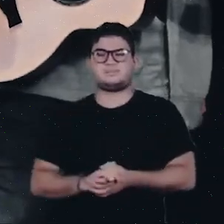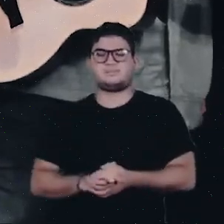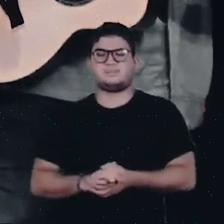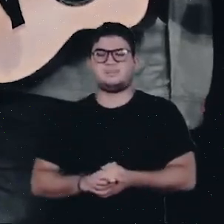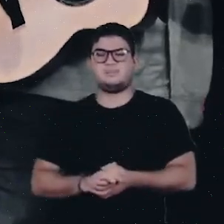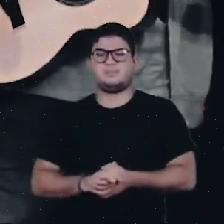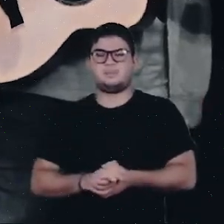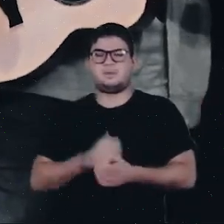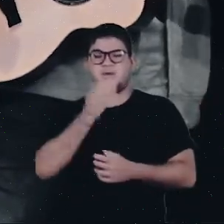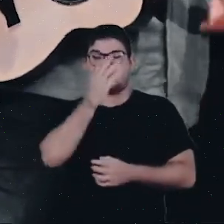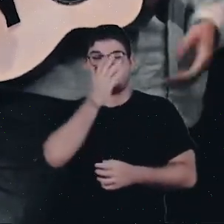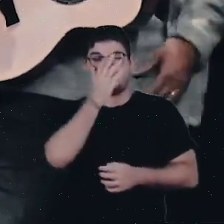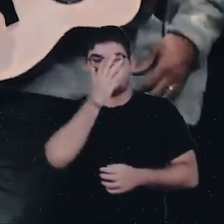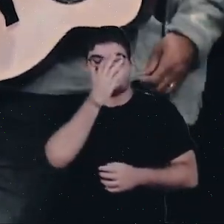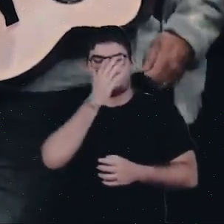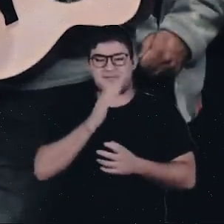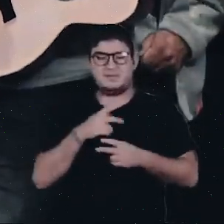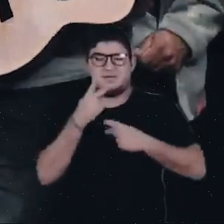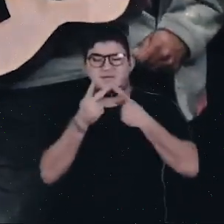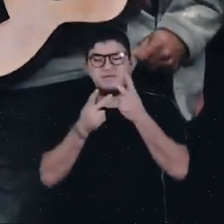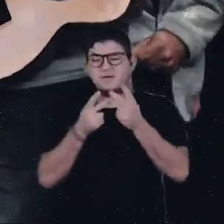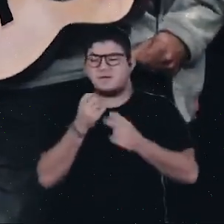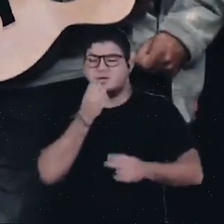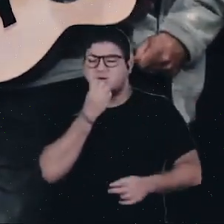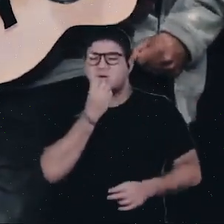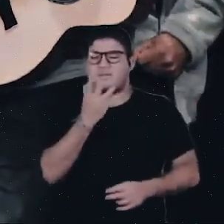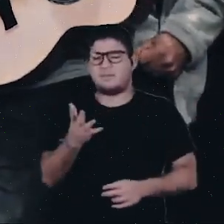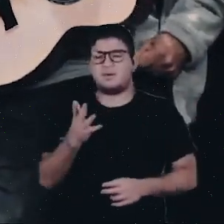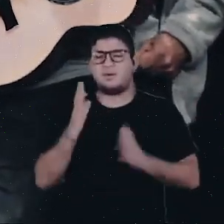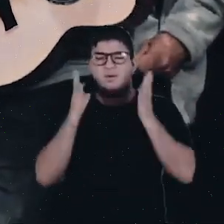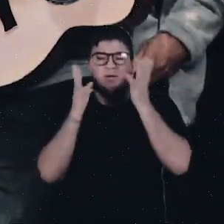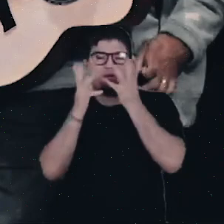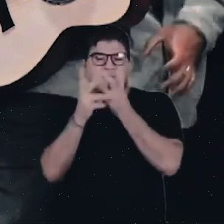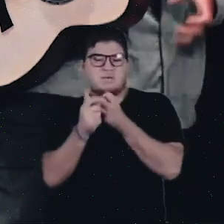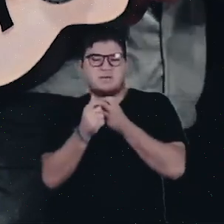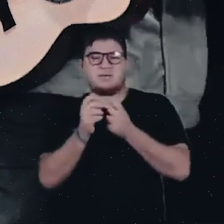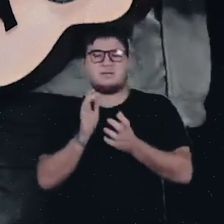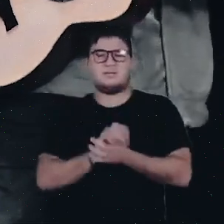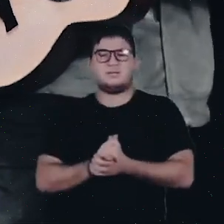elogio. Por isso que eu amo.